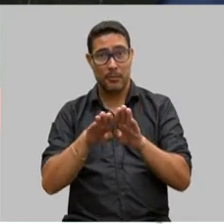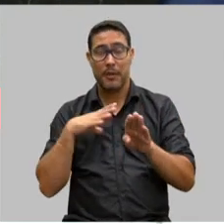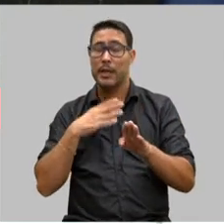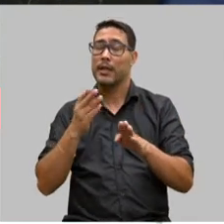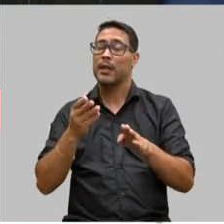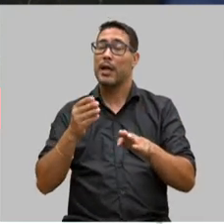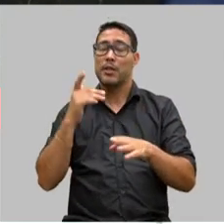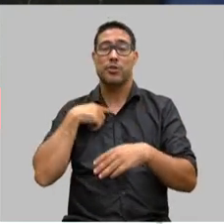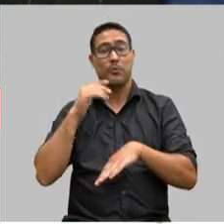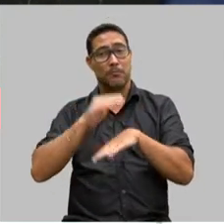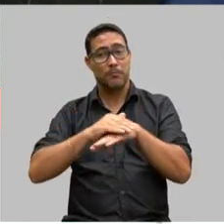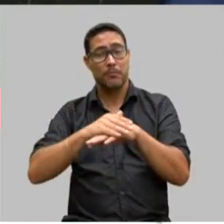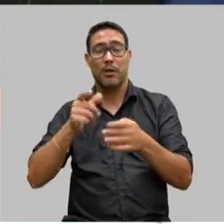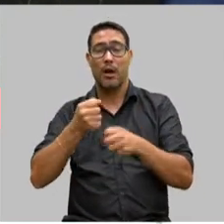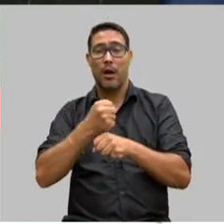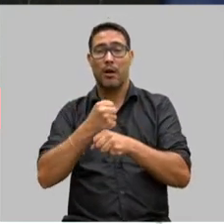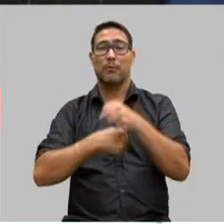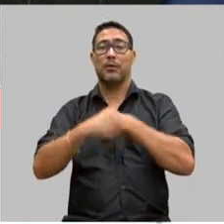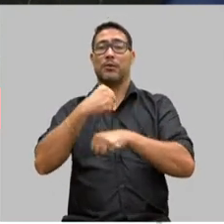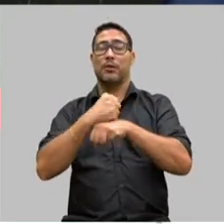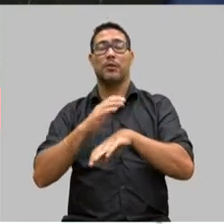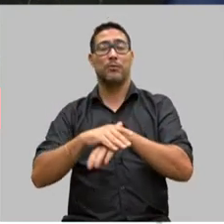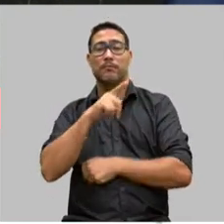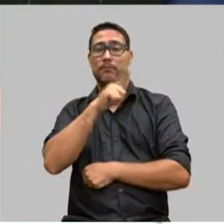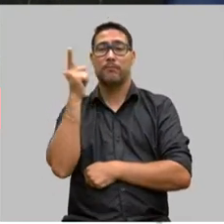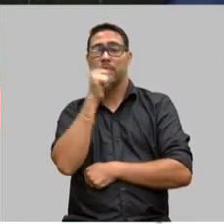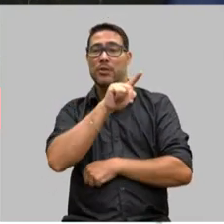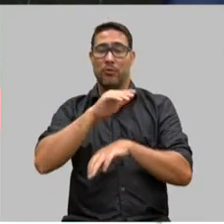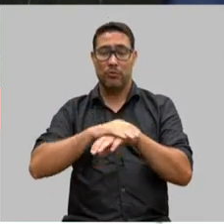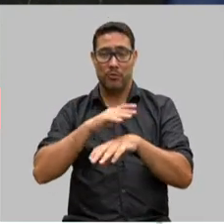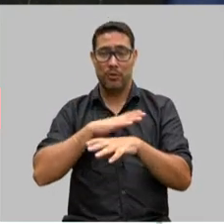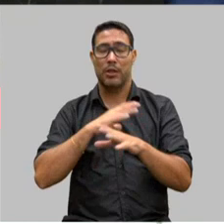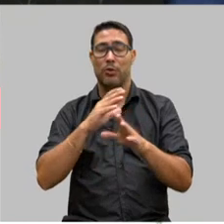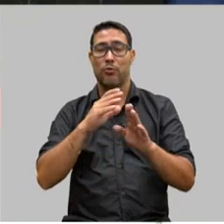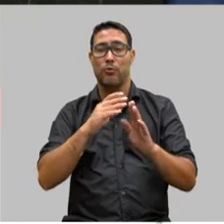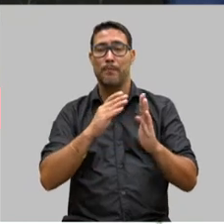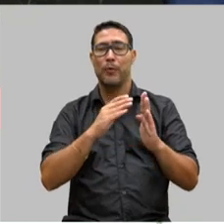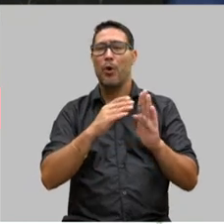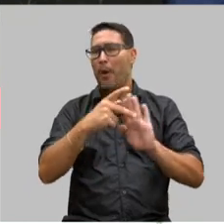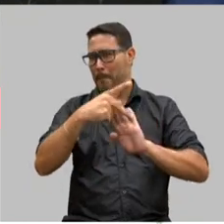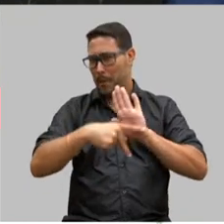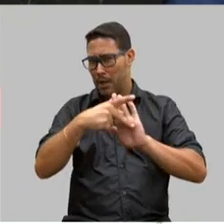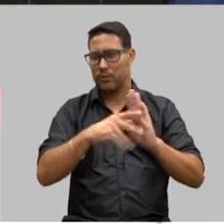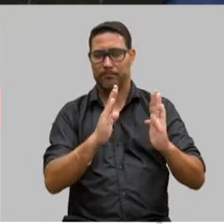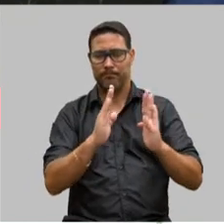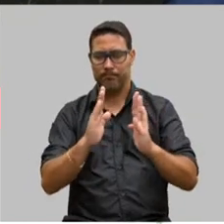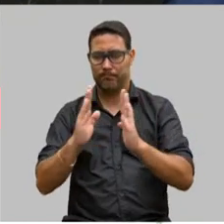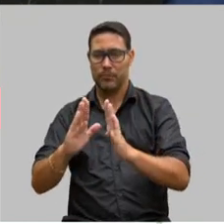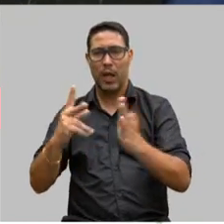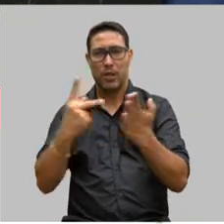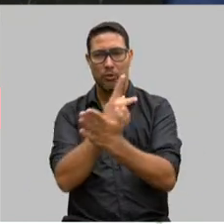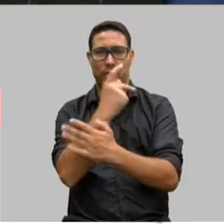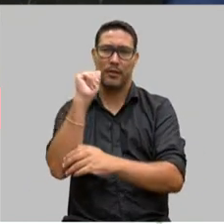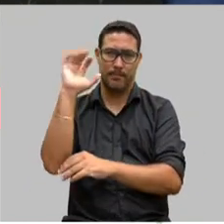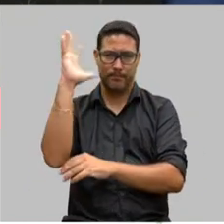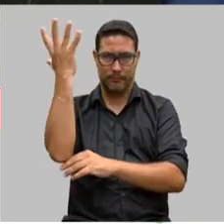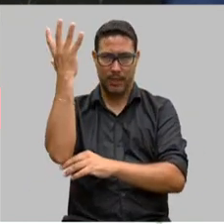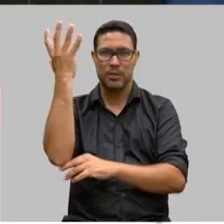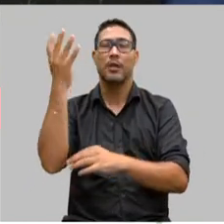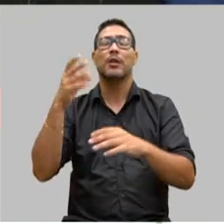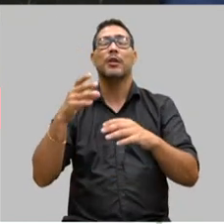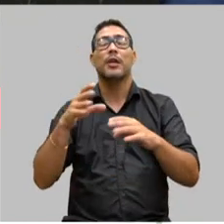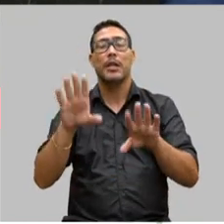concluímos, no ano passado, o nosso plano de ação climática, que já está em execução e em monitoramento